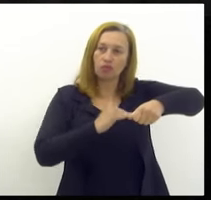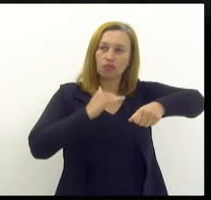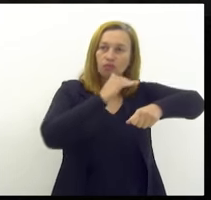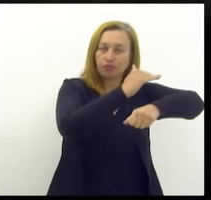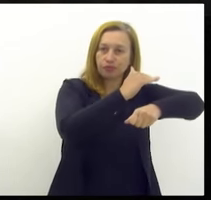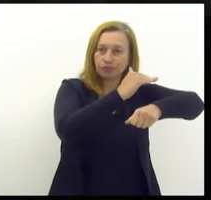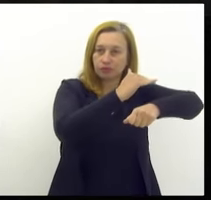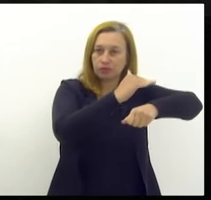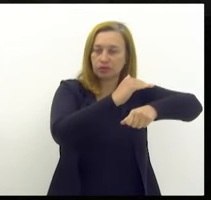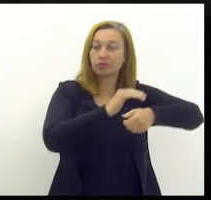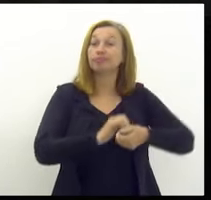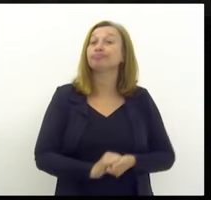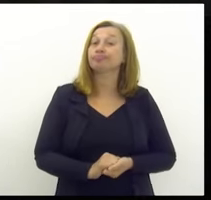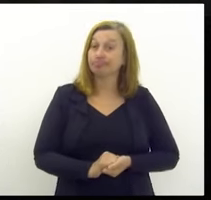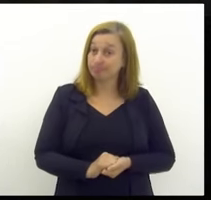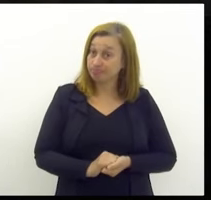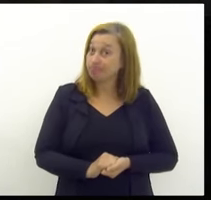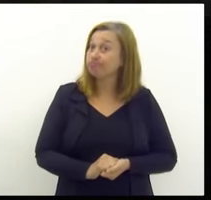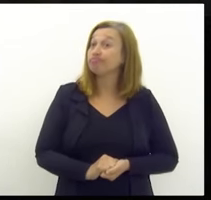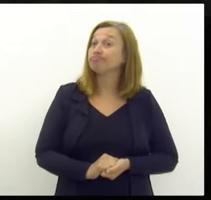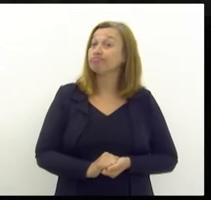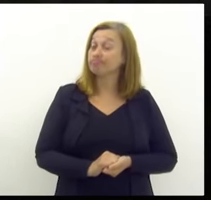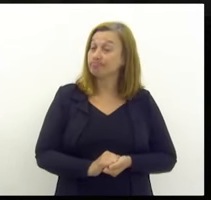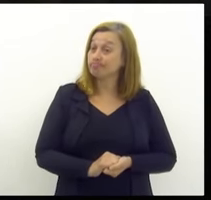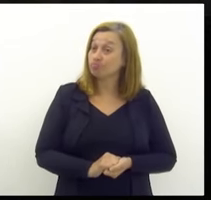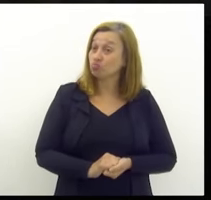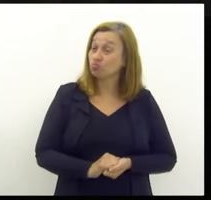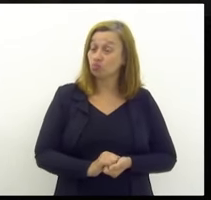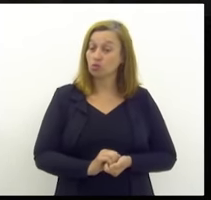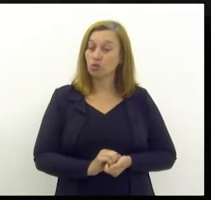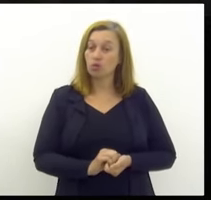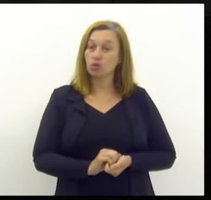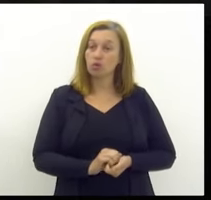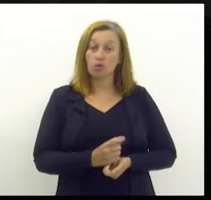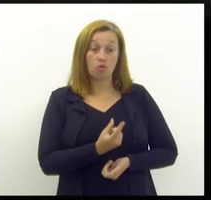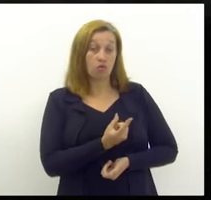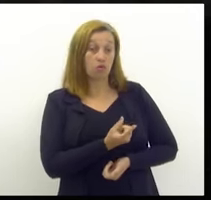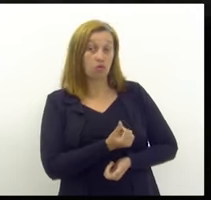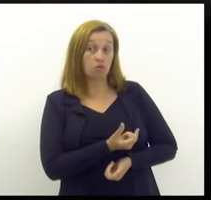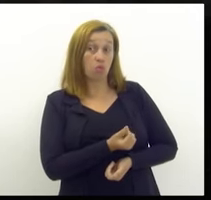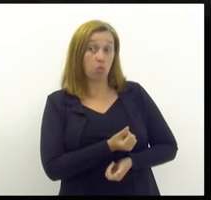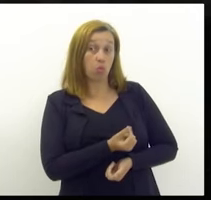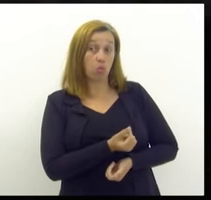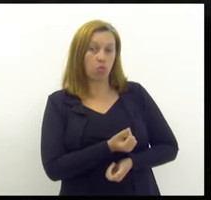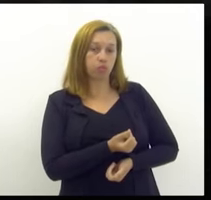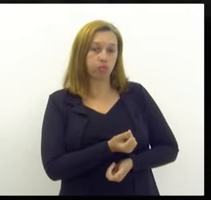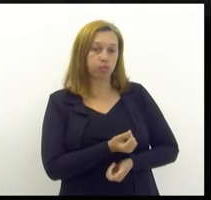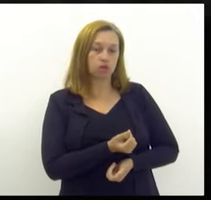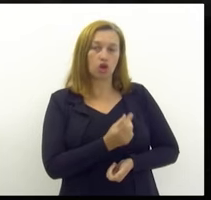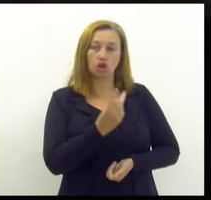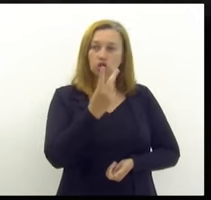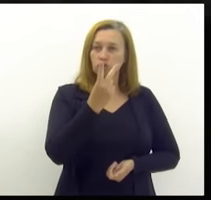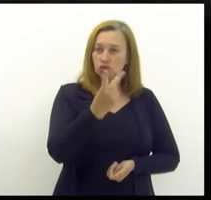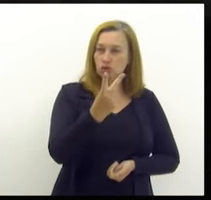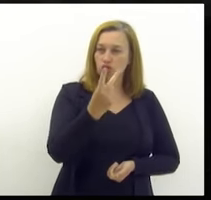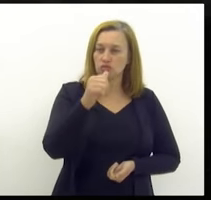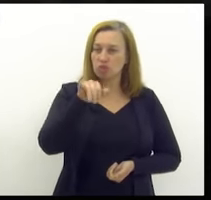soberano que tá com um saldo de R bilhões